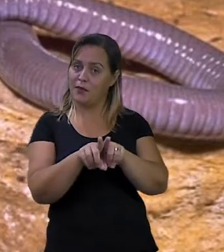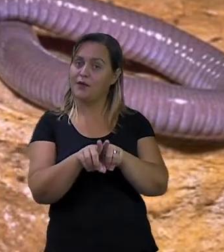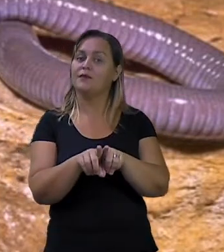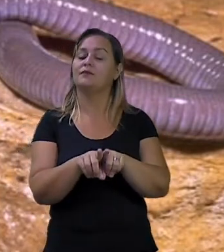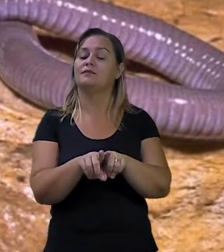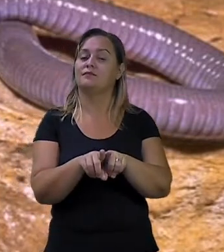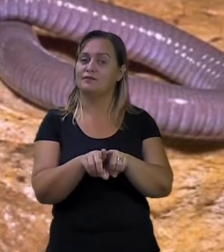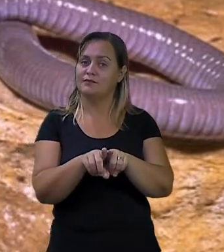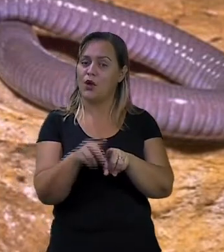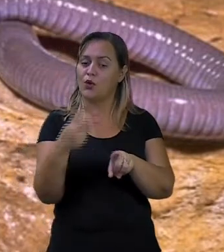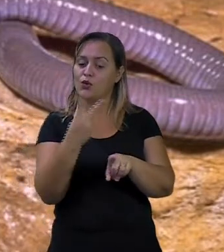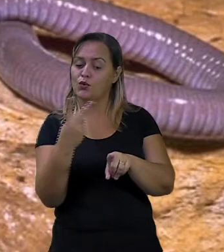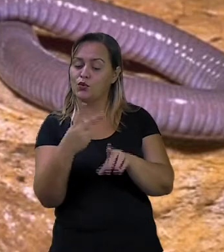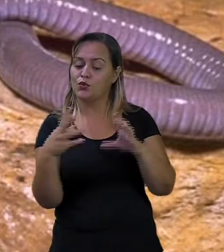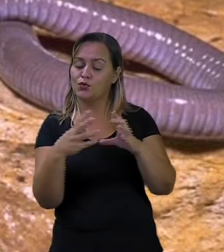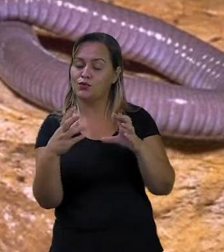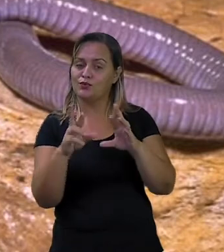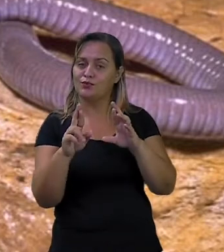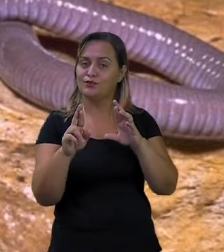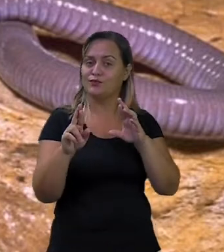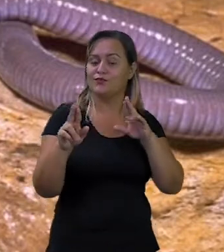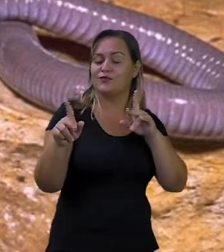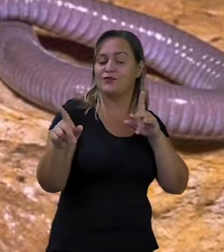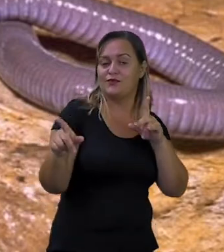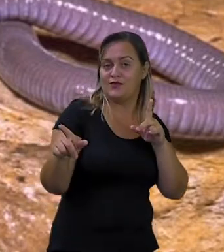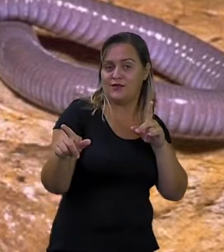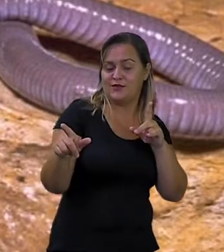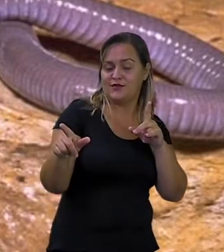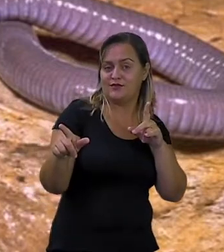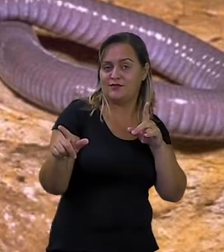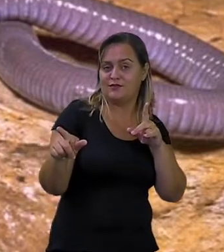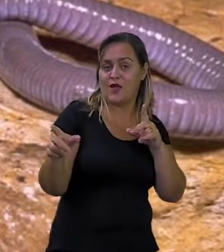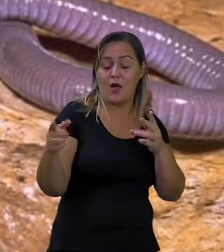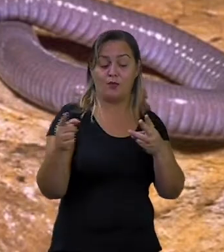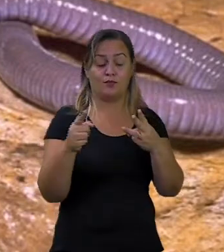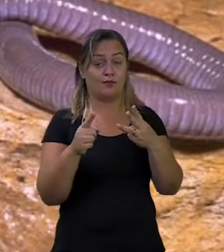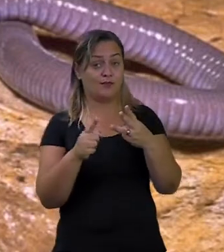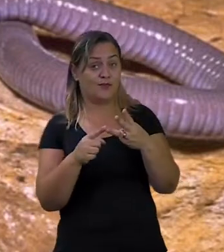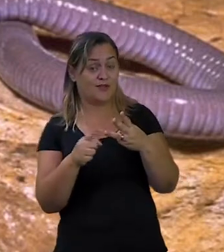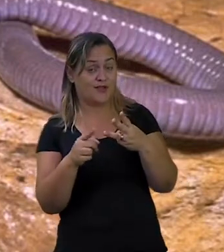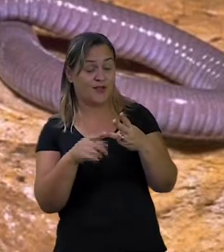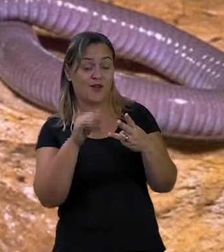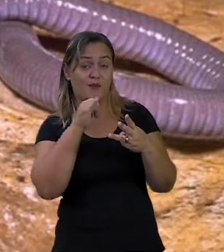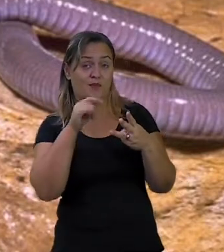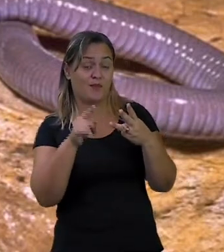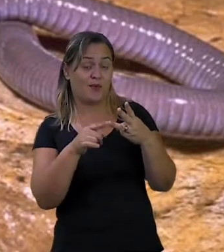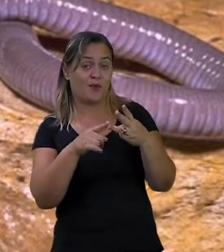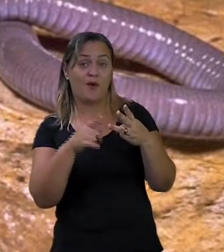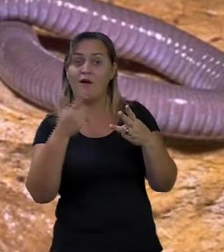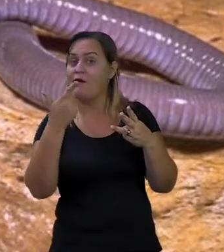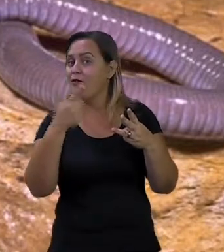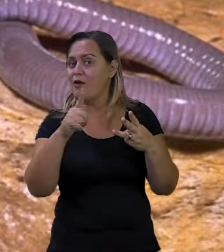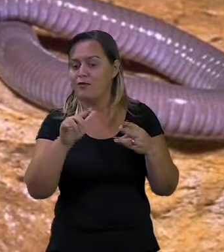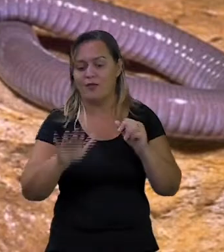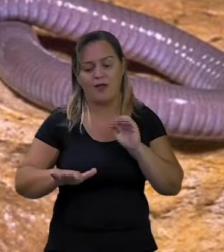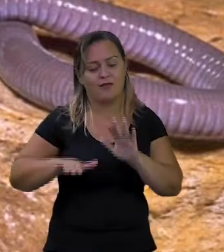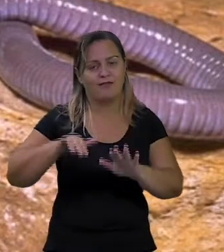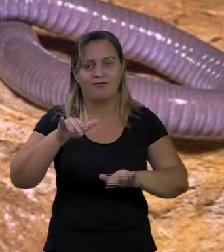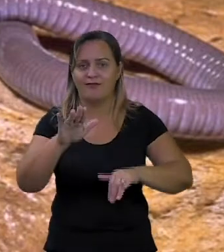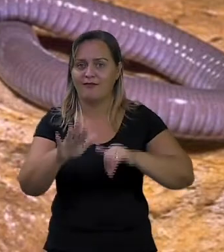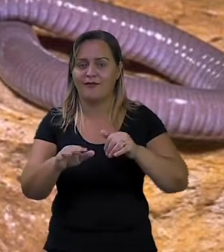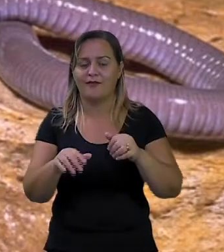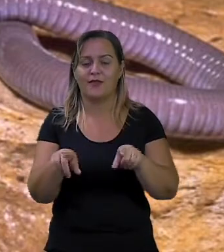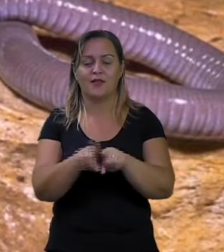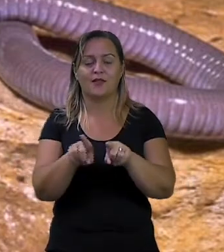apresentam, não tem caudas, não tem pernas, então eles vão rastejar. E aí